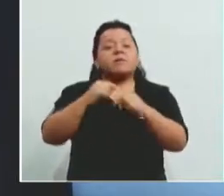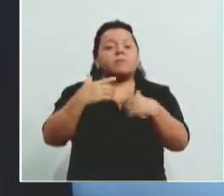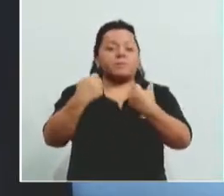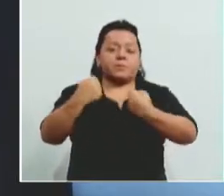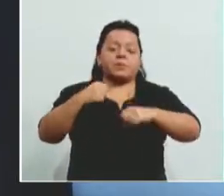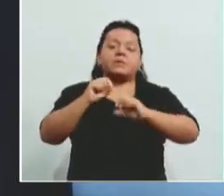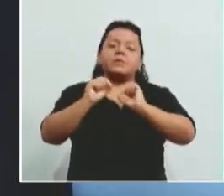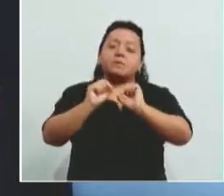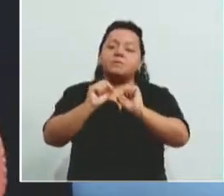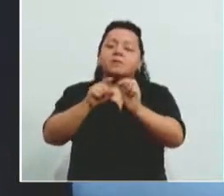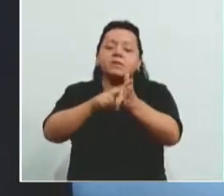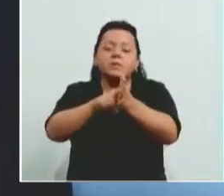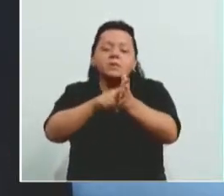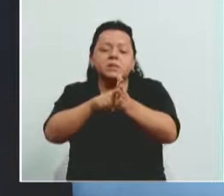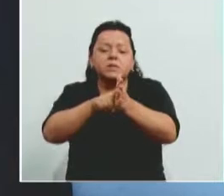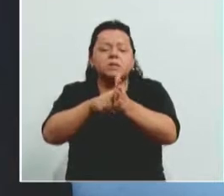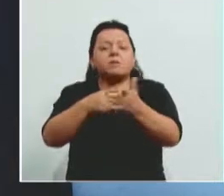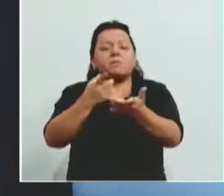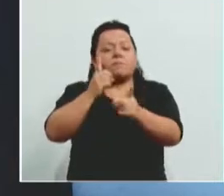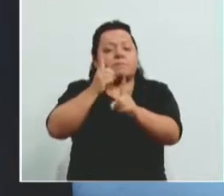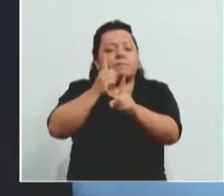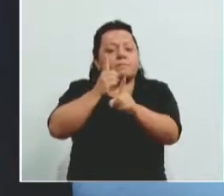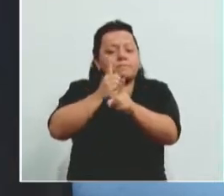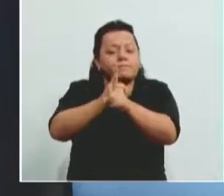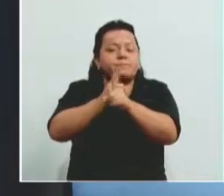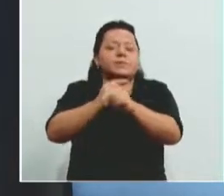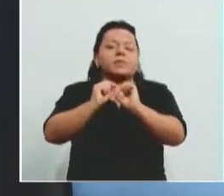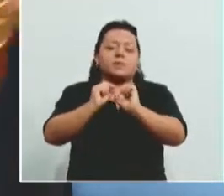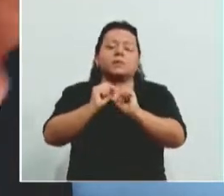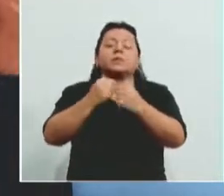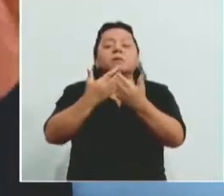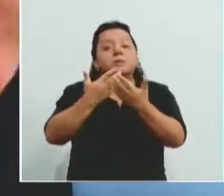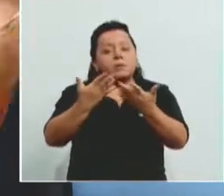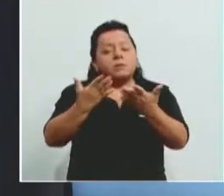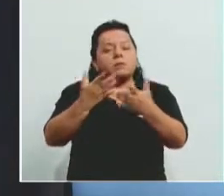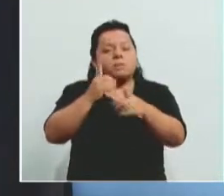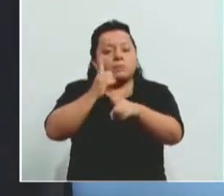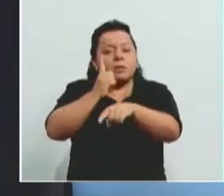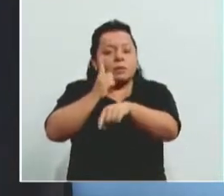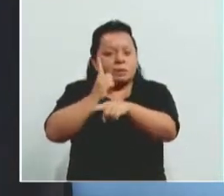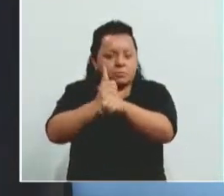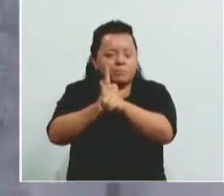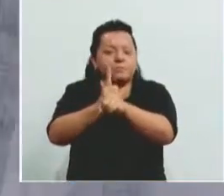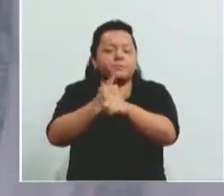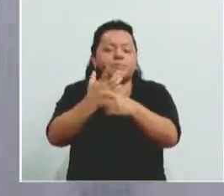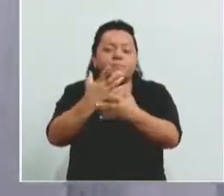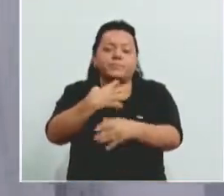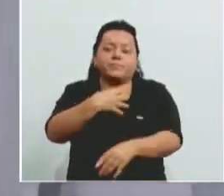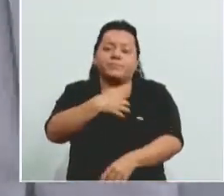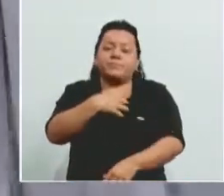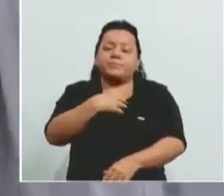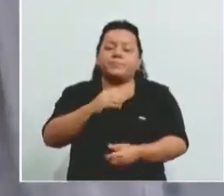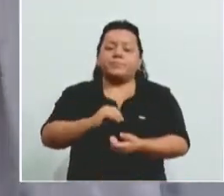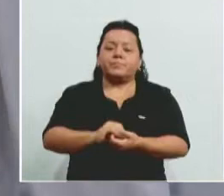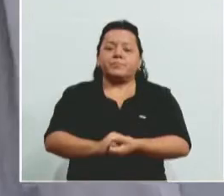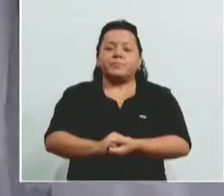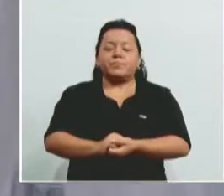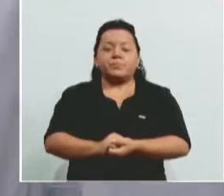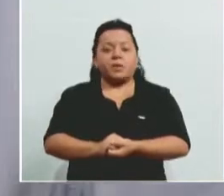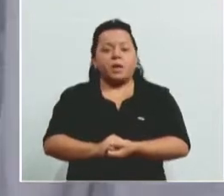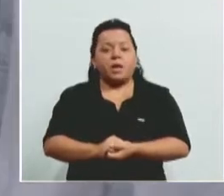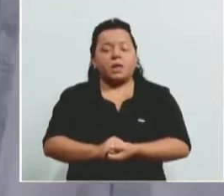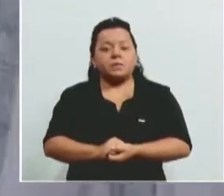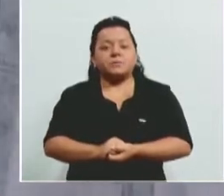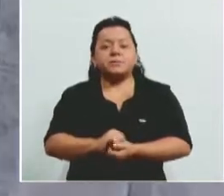mais aprofundado para a gente saber se é caso de endometriose profunda que vai causar esses sintomas. Infertilidade também pode